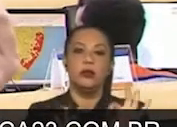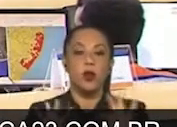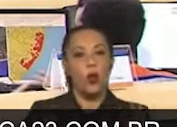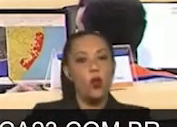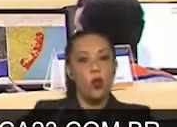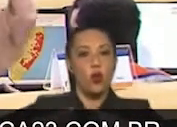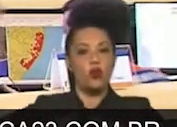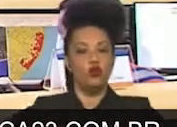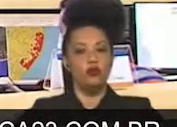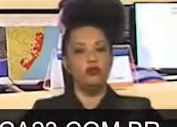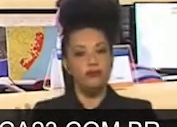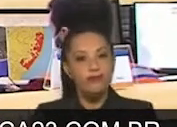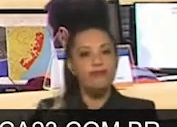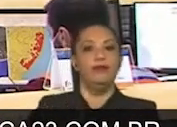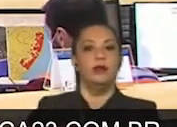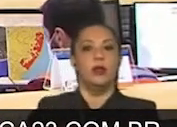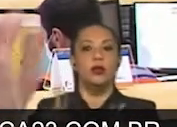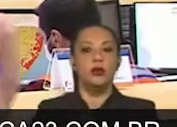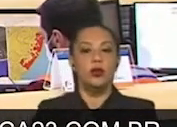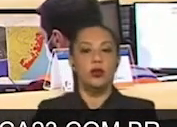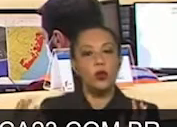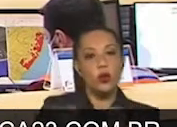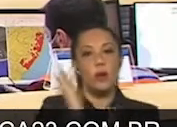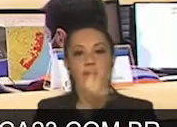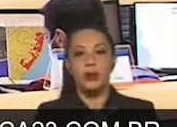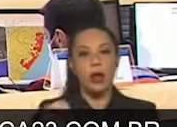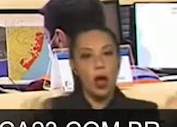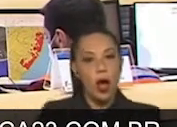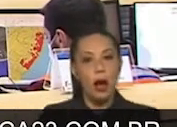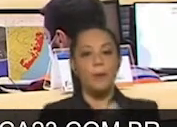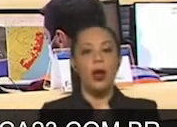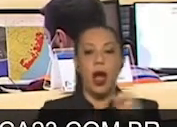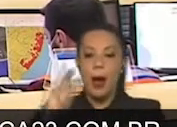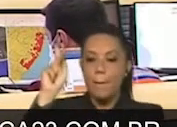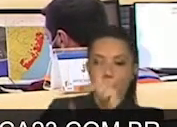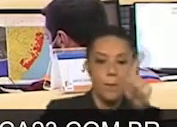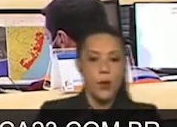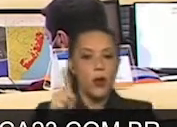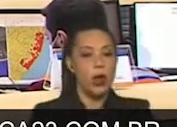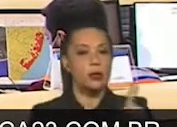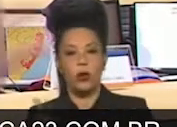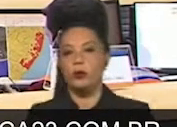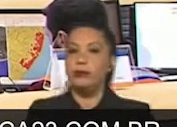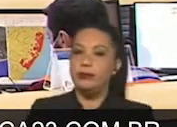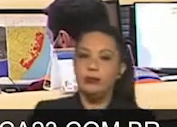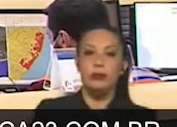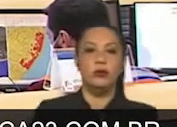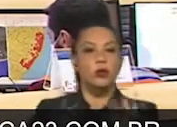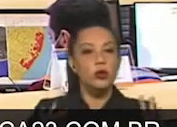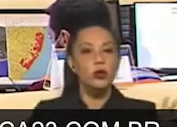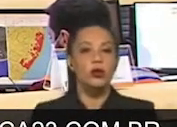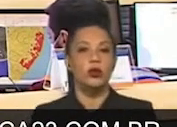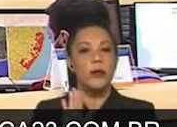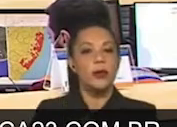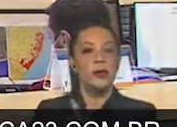conjunta de agências federais para apoiar a população, integrando toda a rede do Sistema Nacional de Proteção e